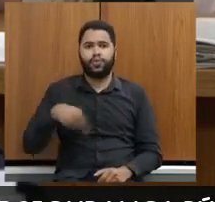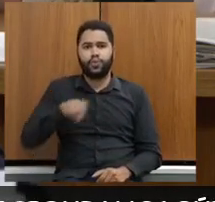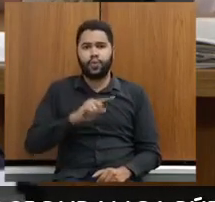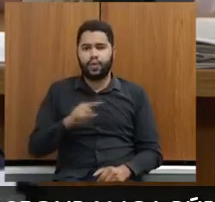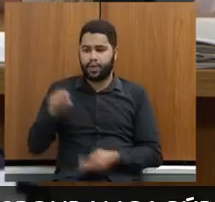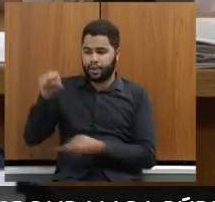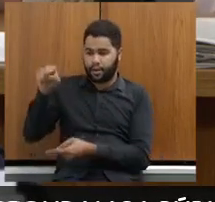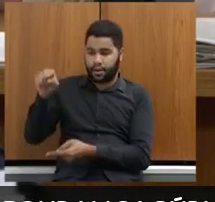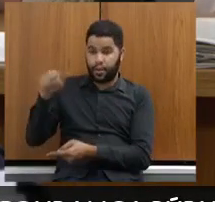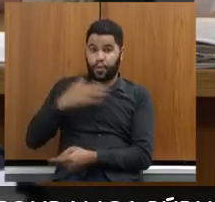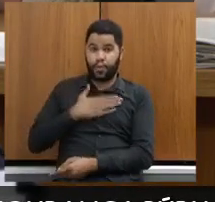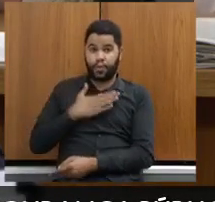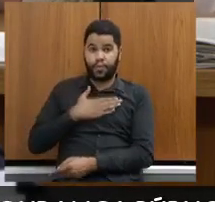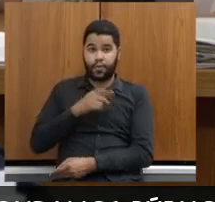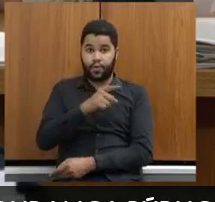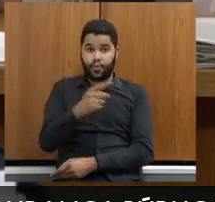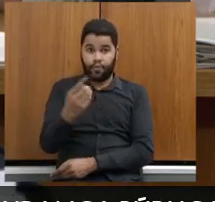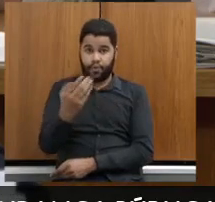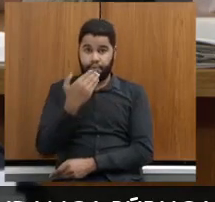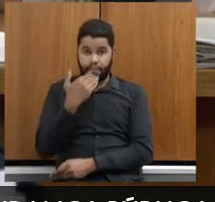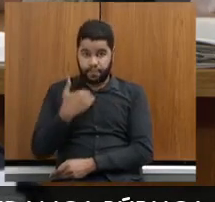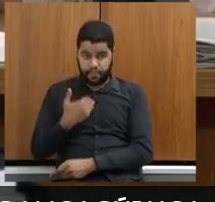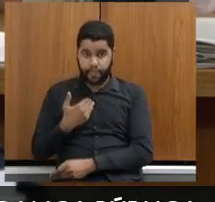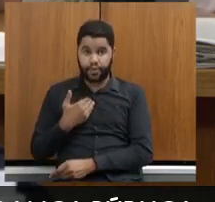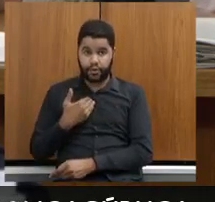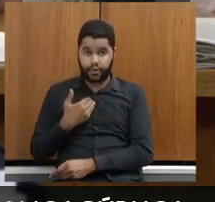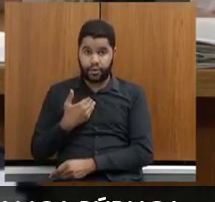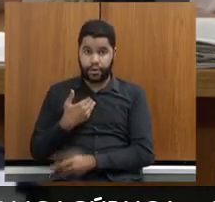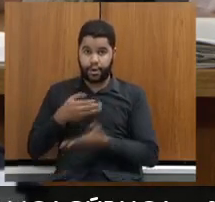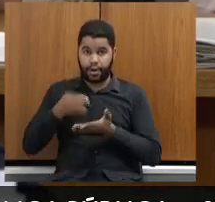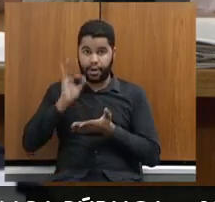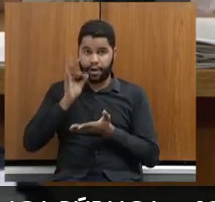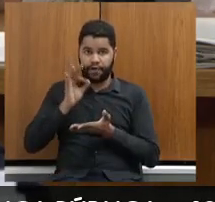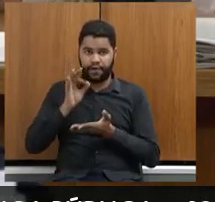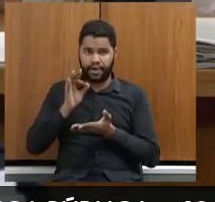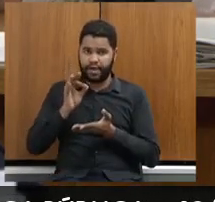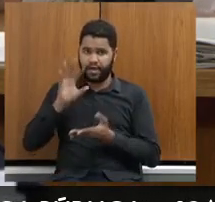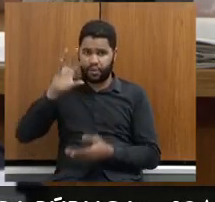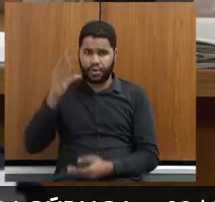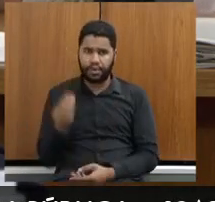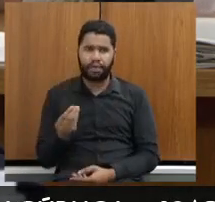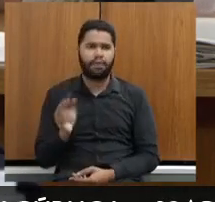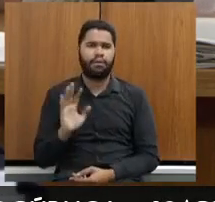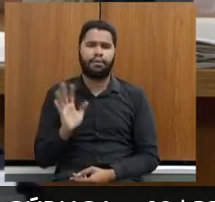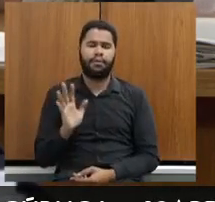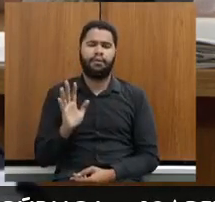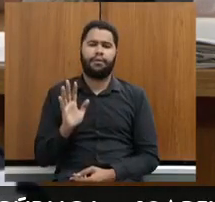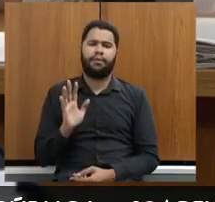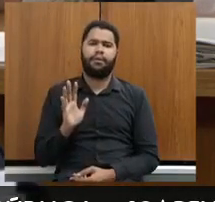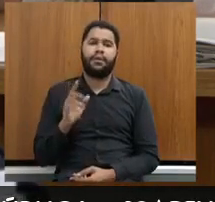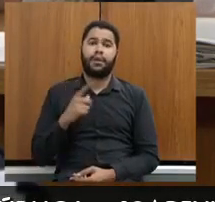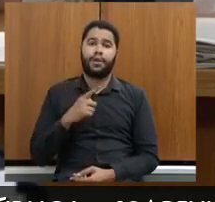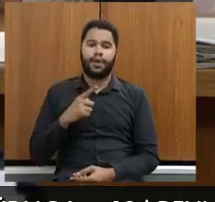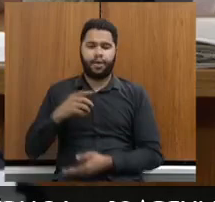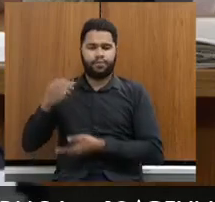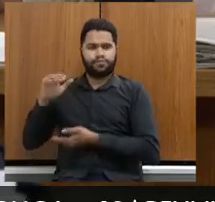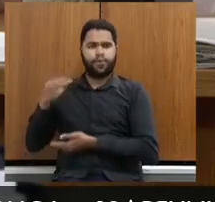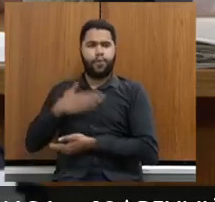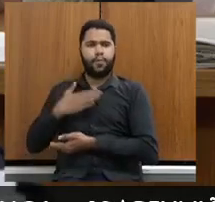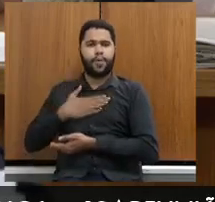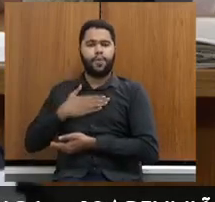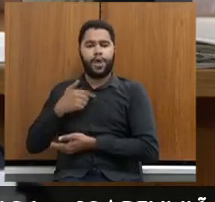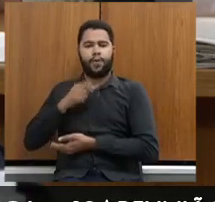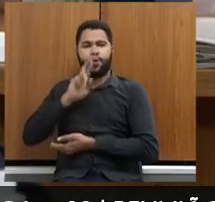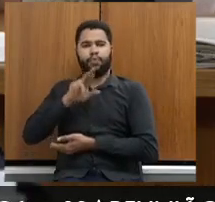essa garrafa de café tiver comigo isso eu tiver que me pedi um copo de café isso não é base integrado Ou seja eu tenho eu sou detentor do